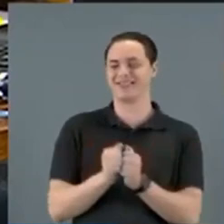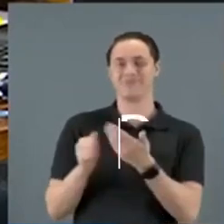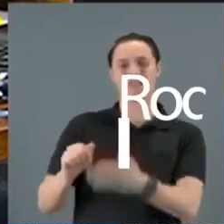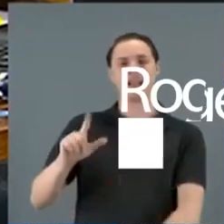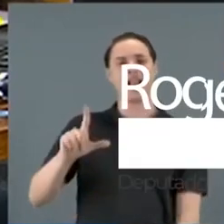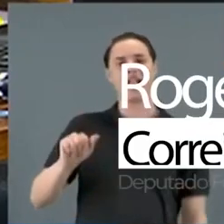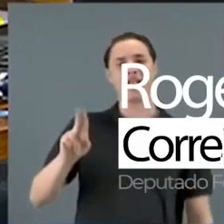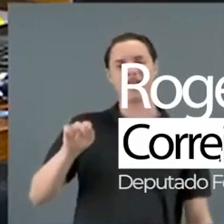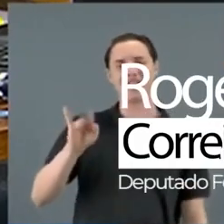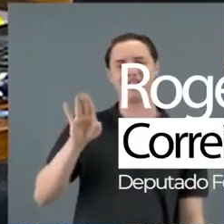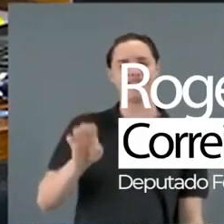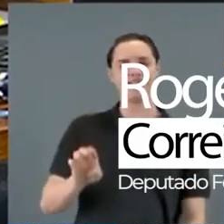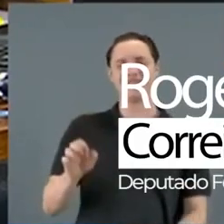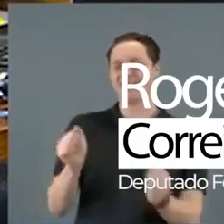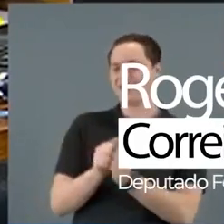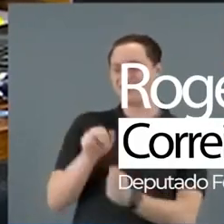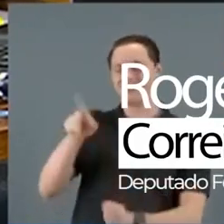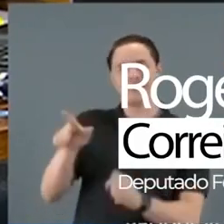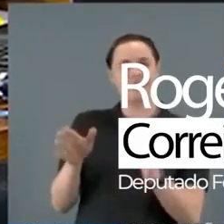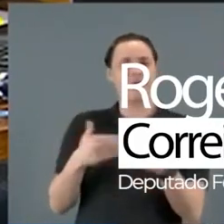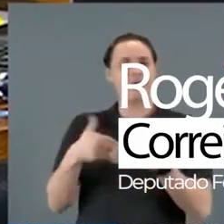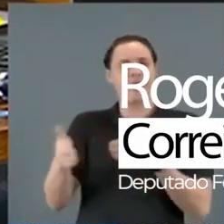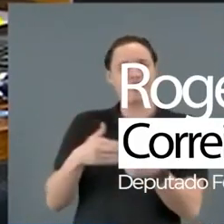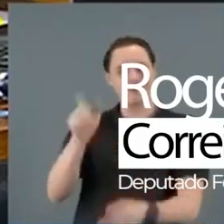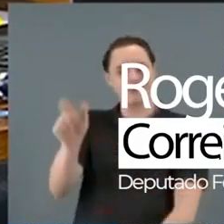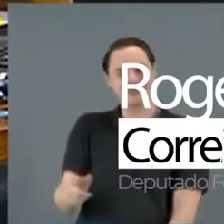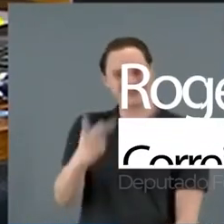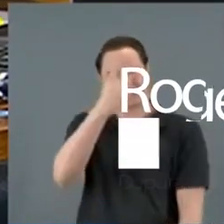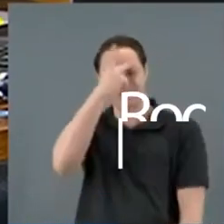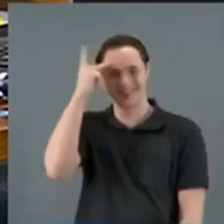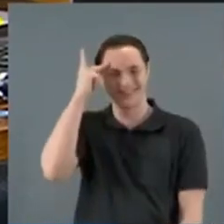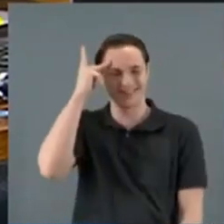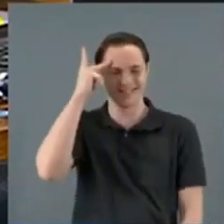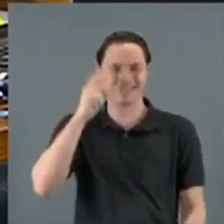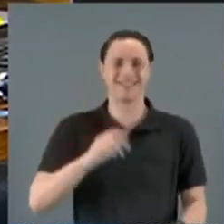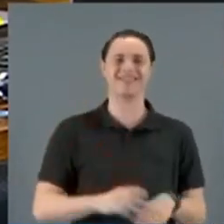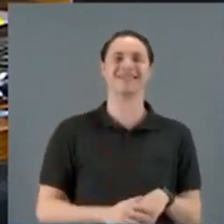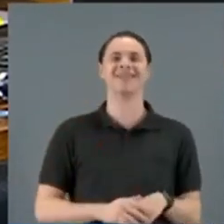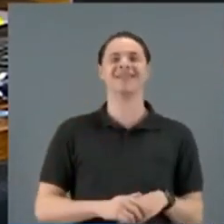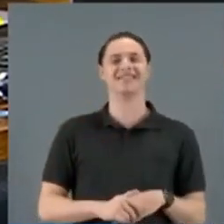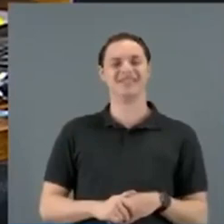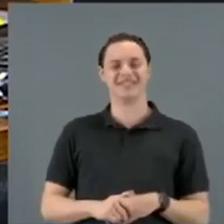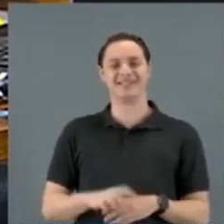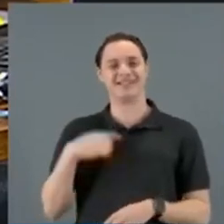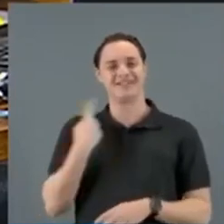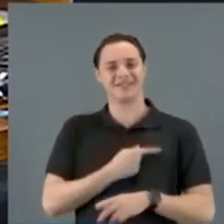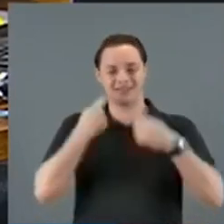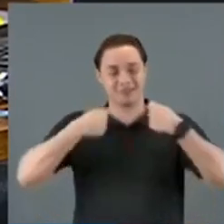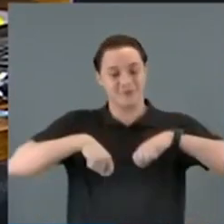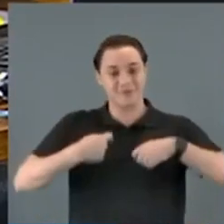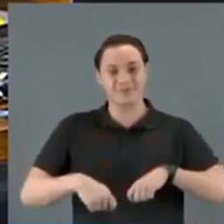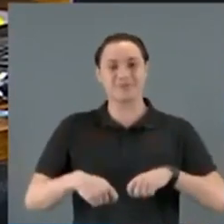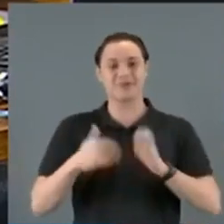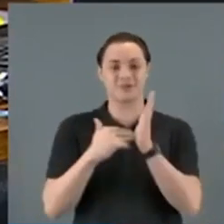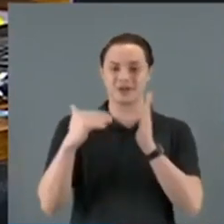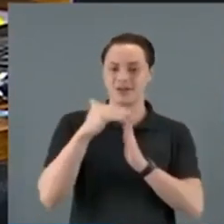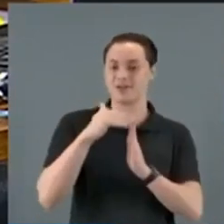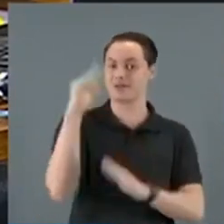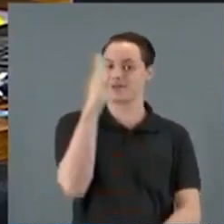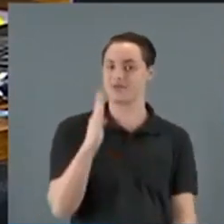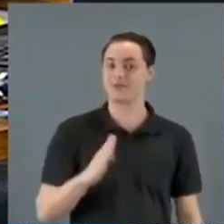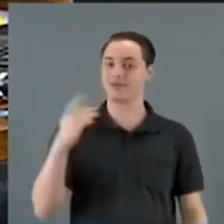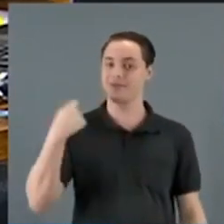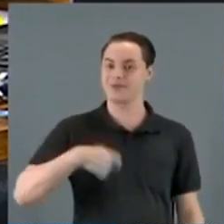Lawande não é qualquer coronel, embora o coronel já seja algo, né, que nós devemos todos no Brasil ter